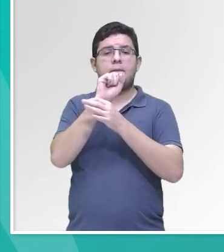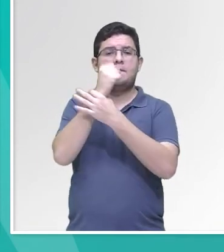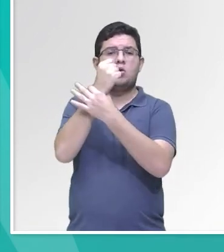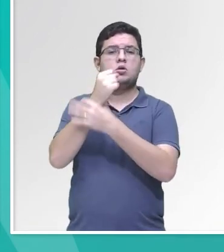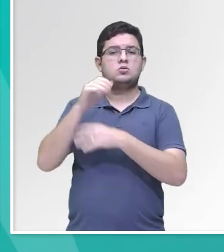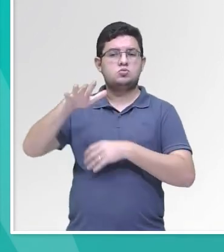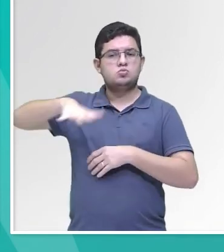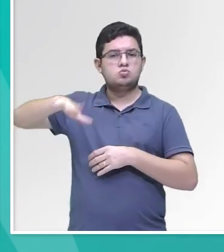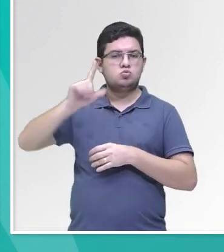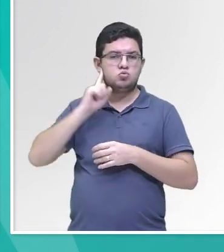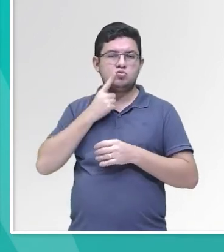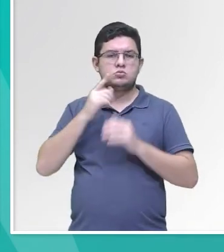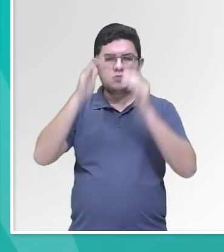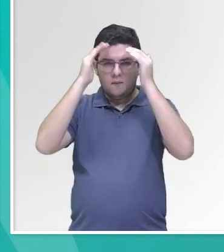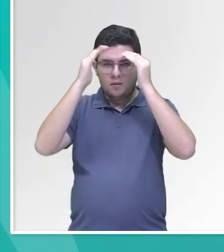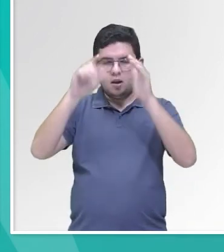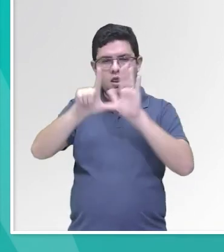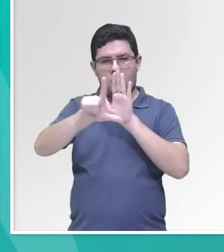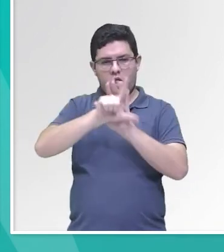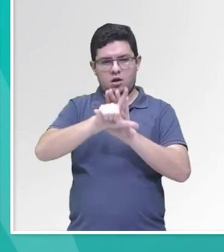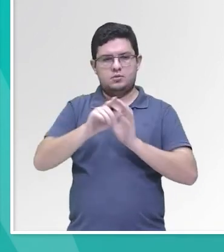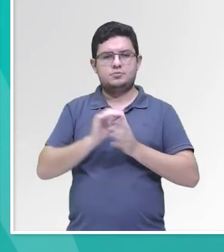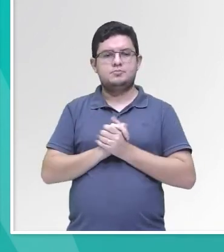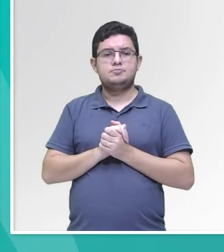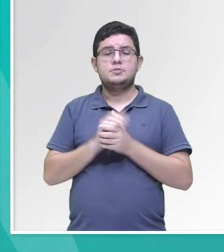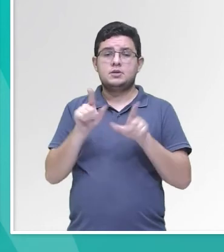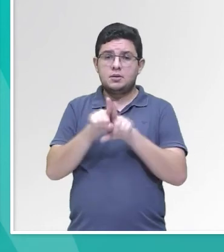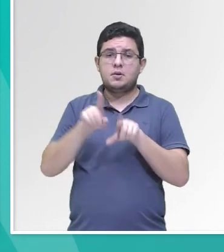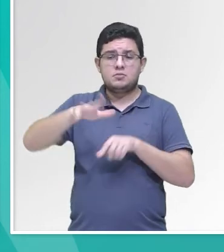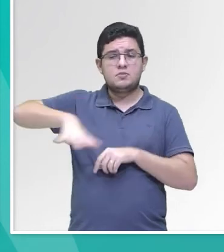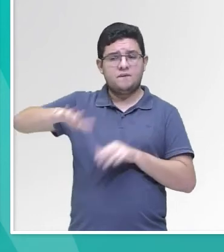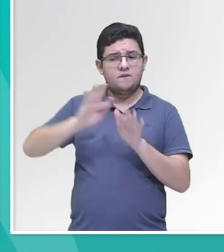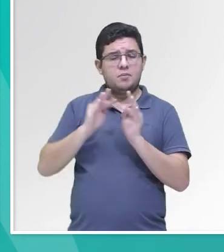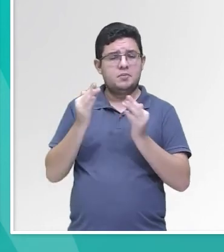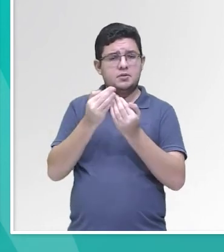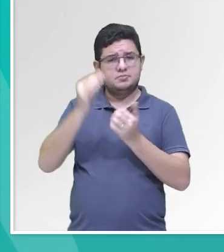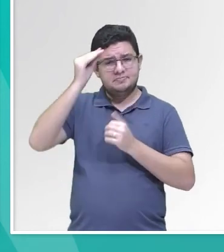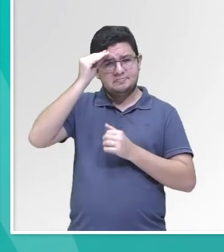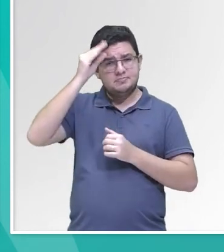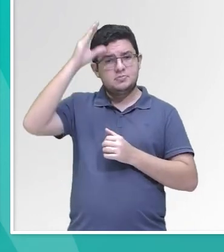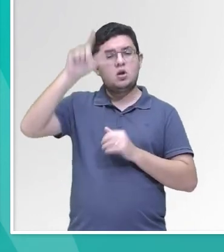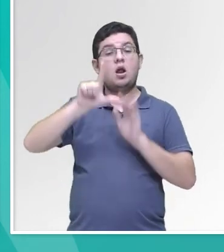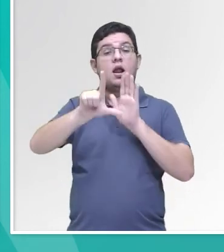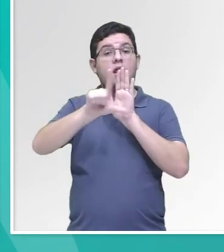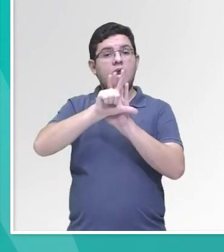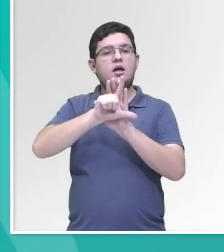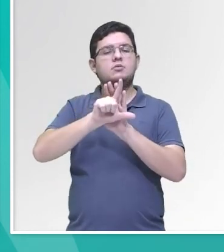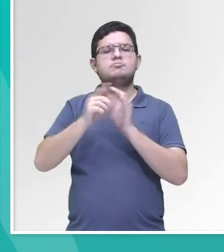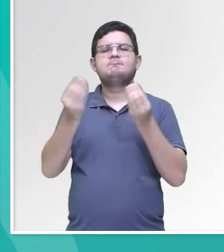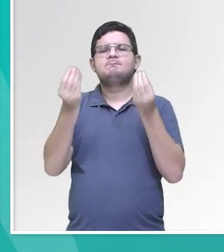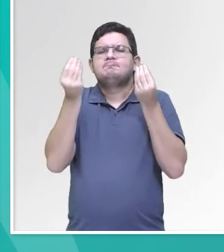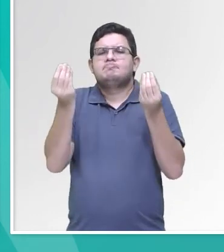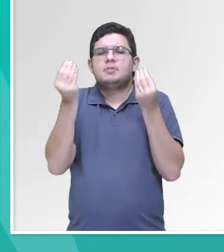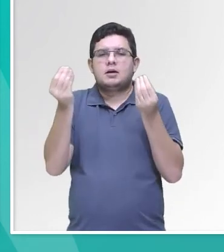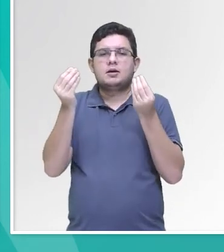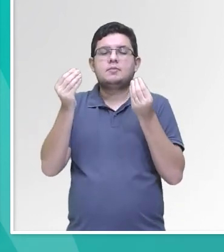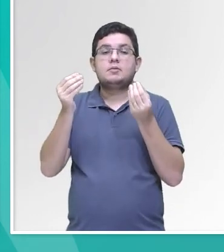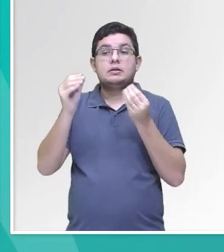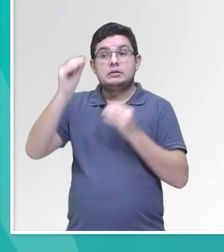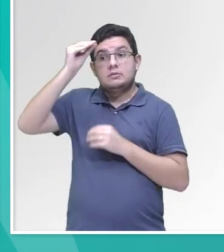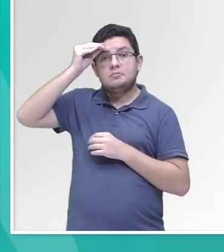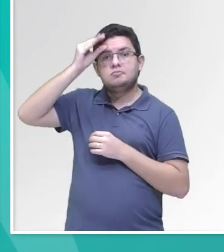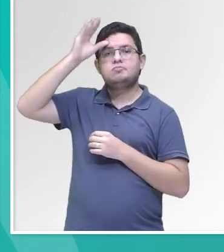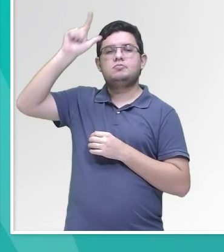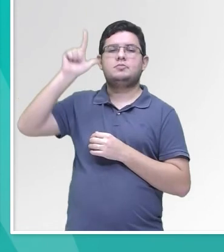do aprofundamento no conhecimento das leis que protegem essa camada, para que, a partir da obtenção do saber,